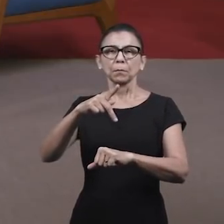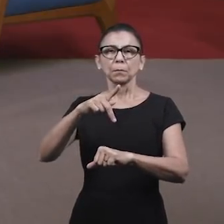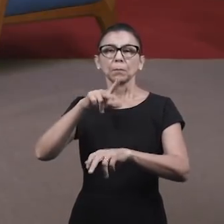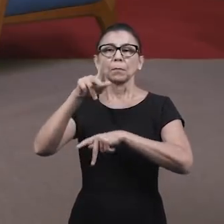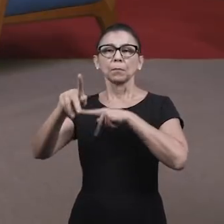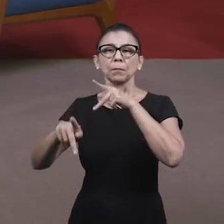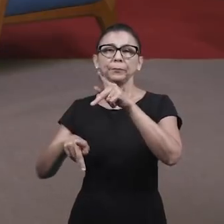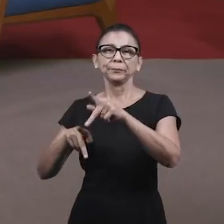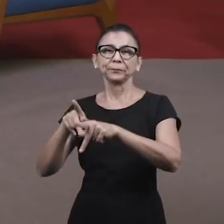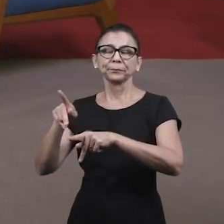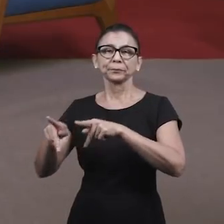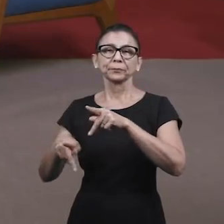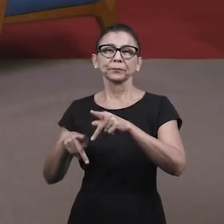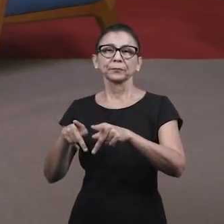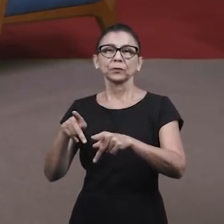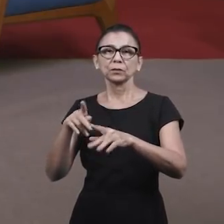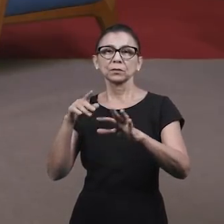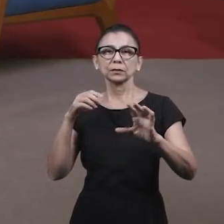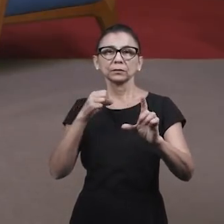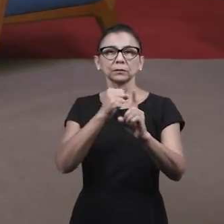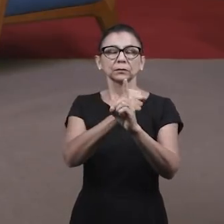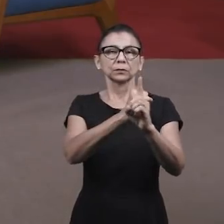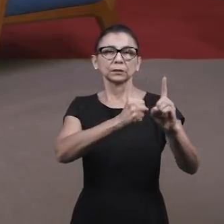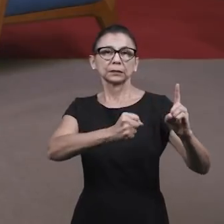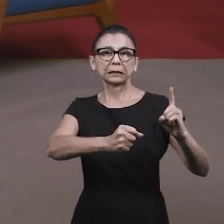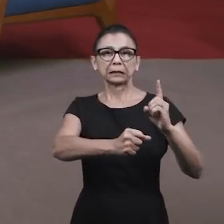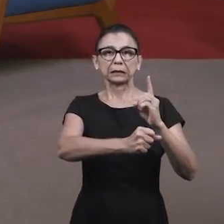que cenário nós estamos inseridos,